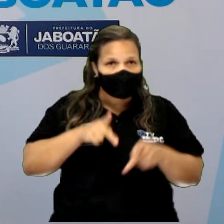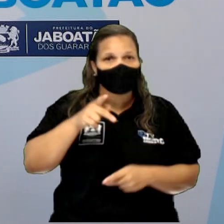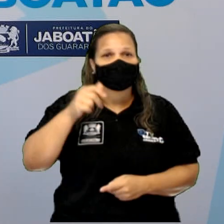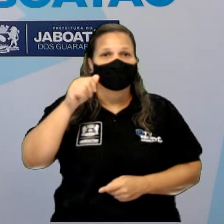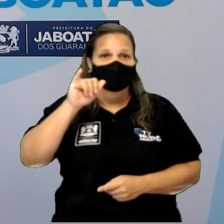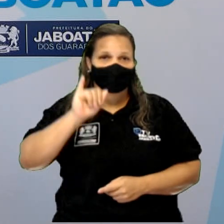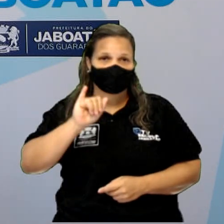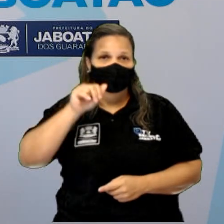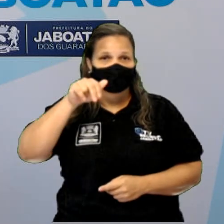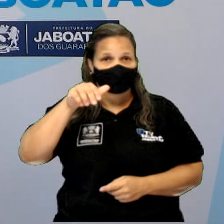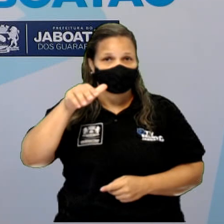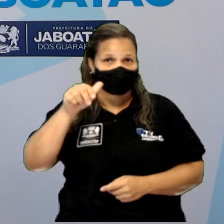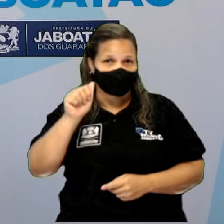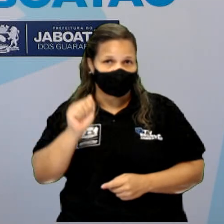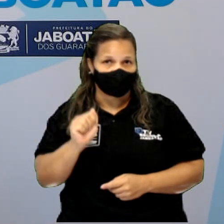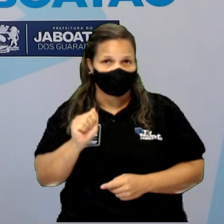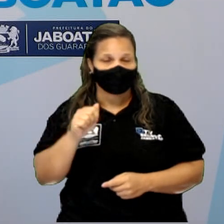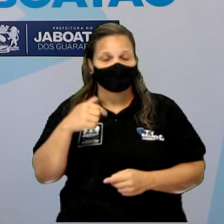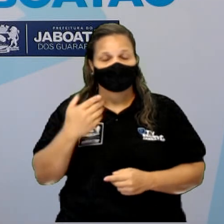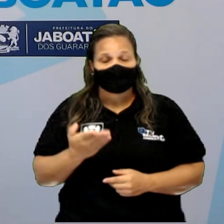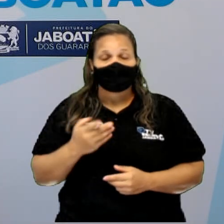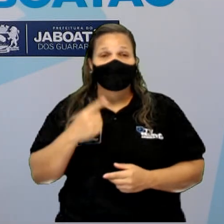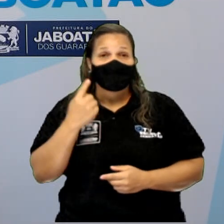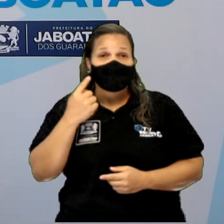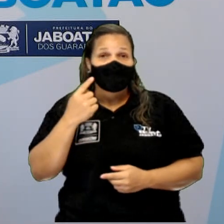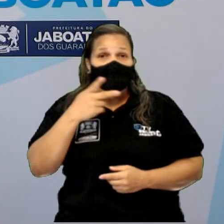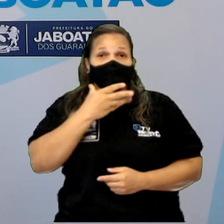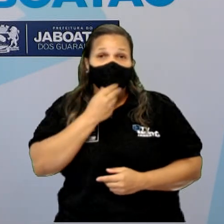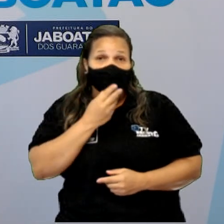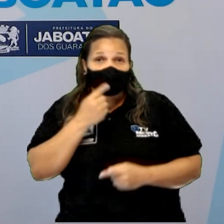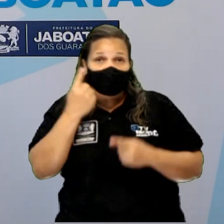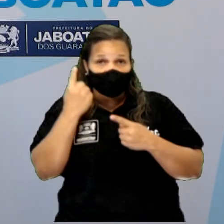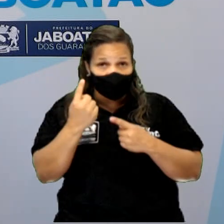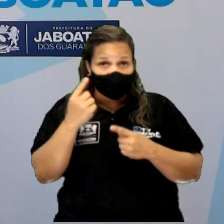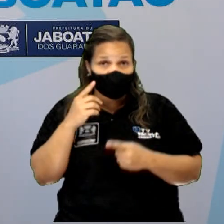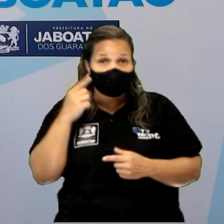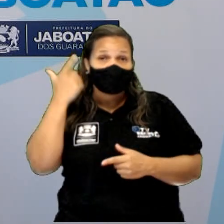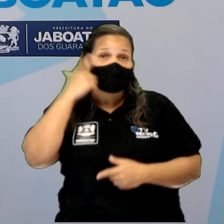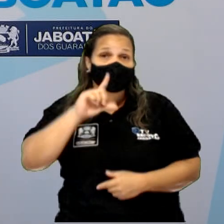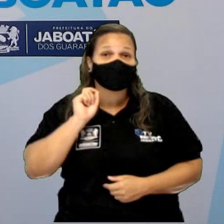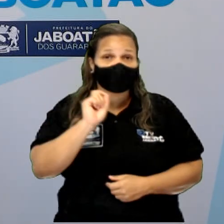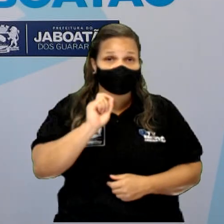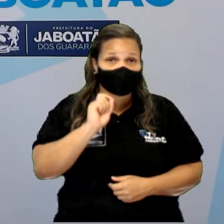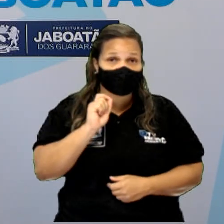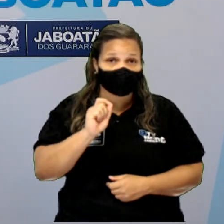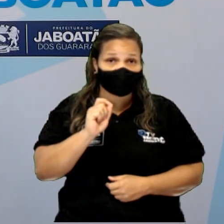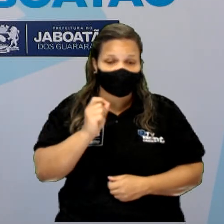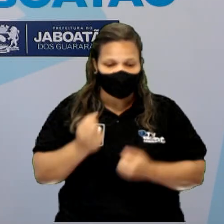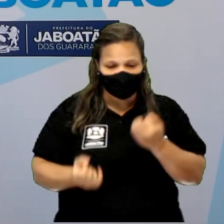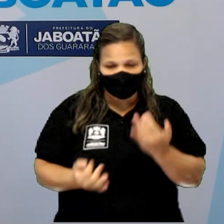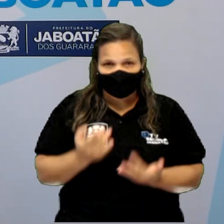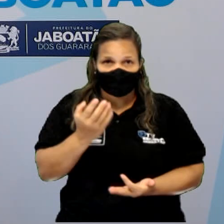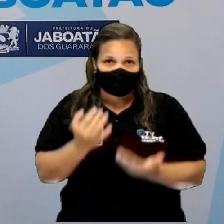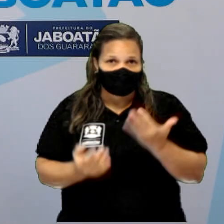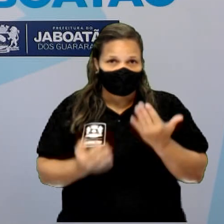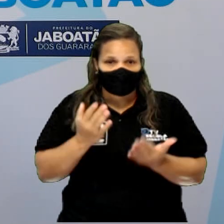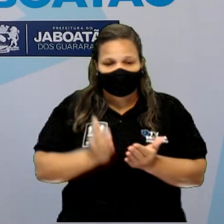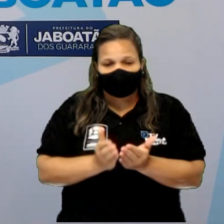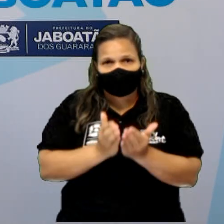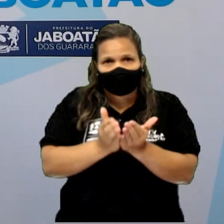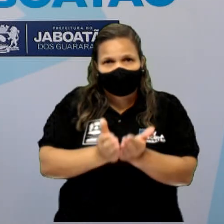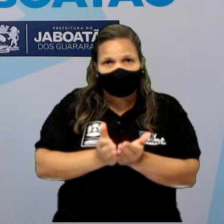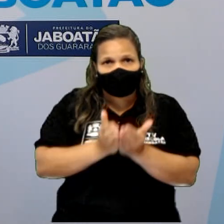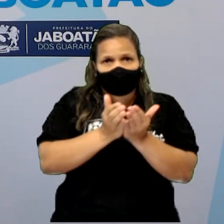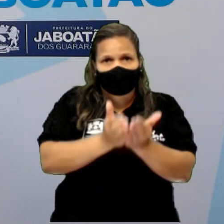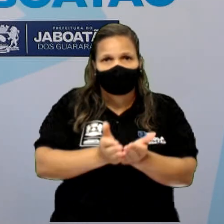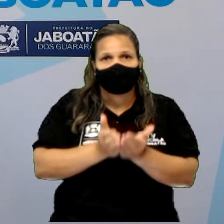mandou um navio de volta e afundou, queimou, incendiou o outro, para poder a turma não querer voltar e fugir da missão. E aí ele levou seus